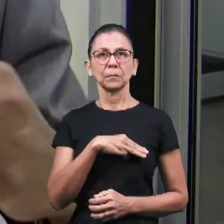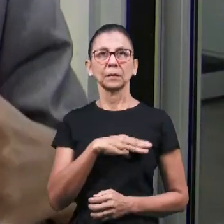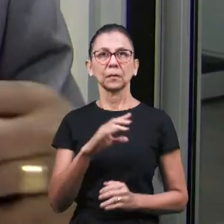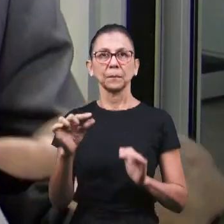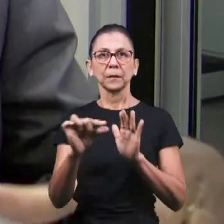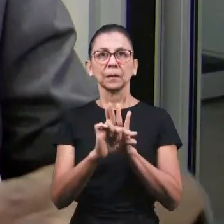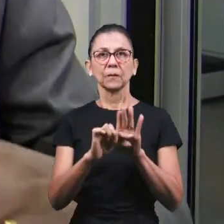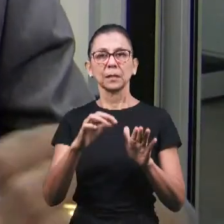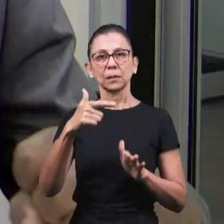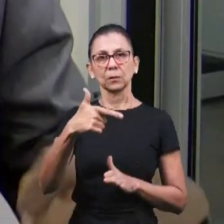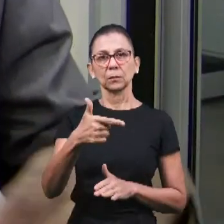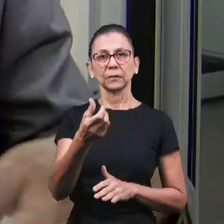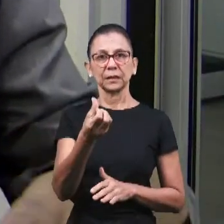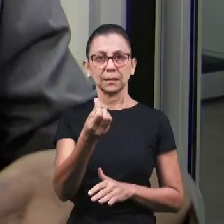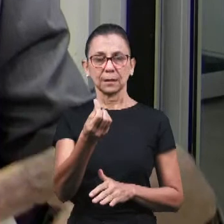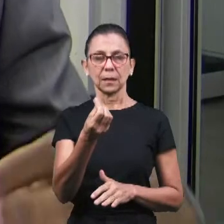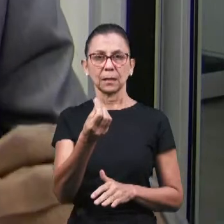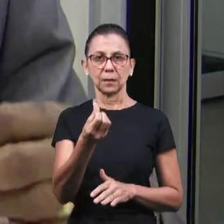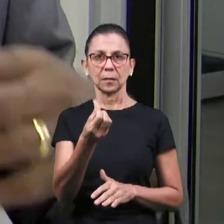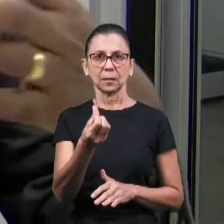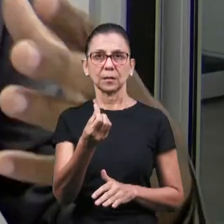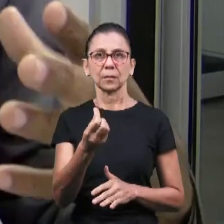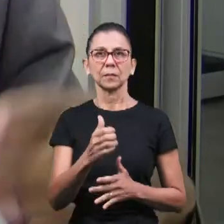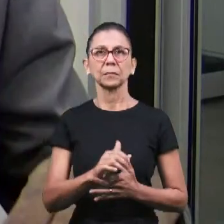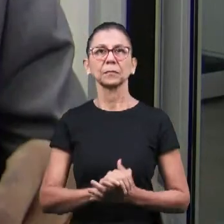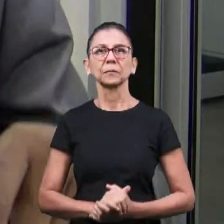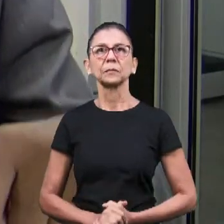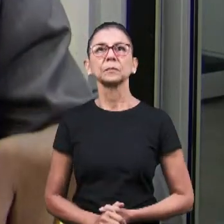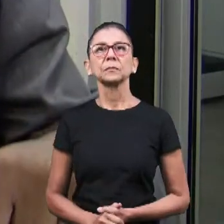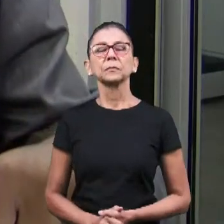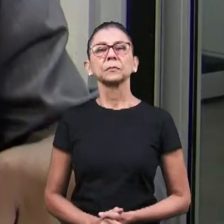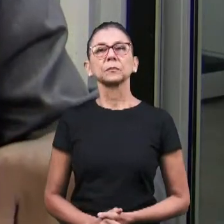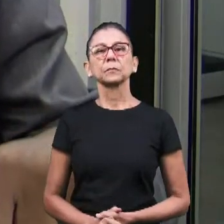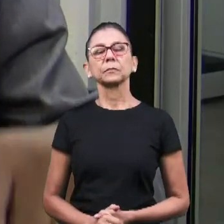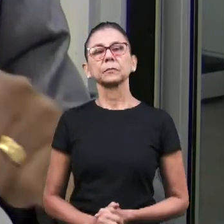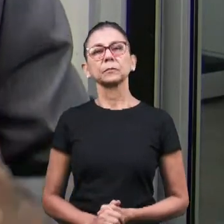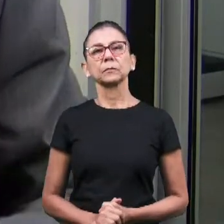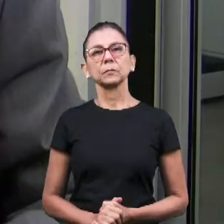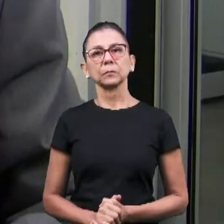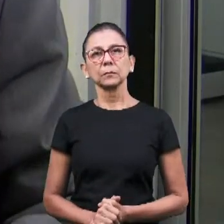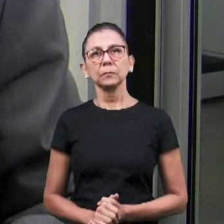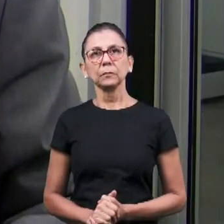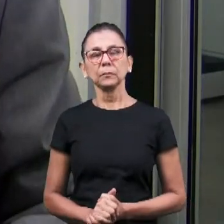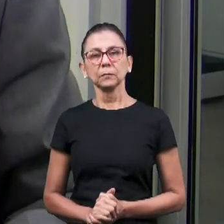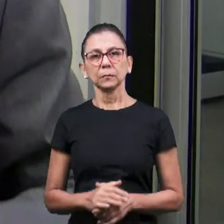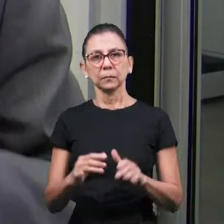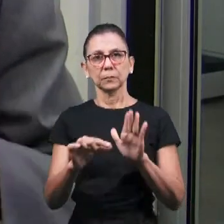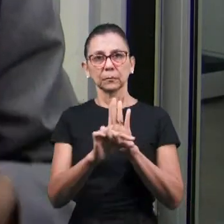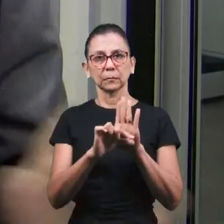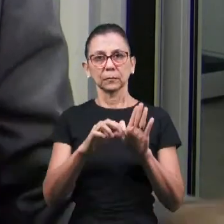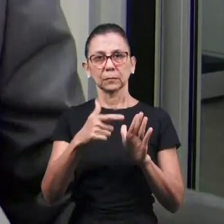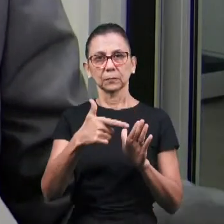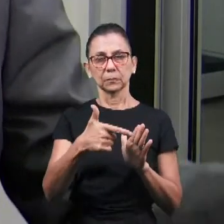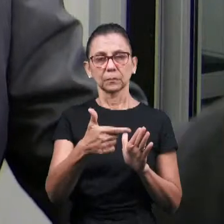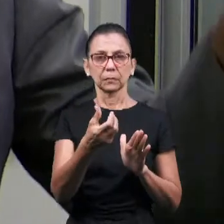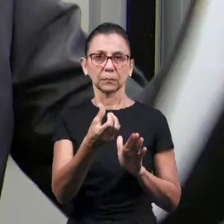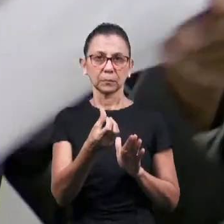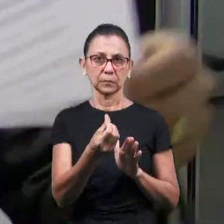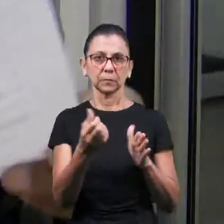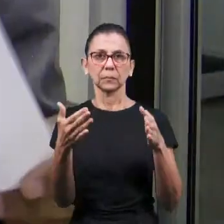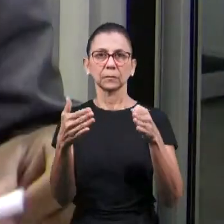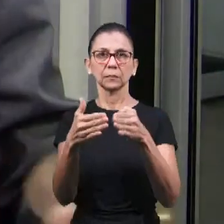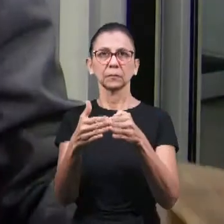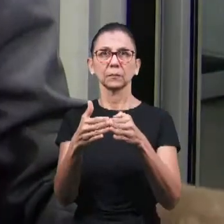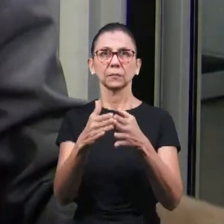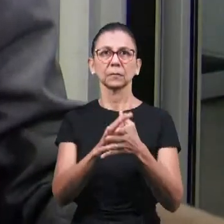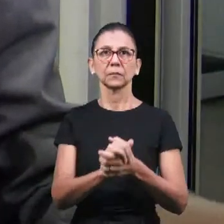girar a respeito de toda a situação, a tempestade. Mas nós vamos focar no verso 26. Amém. Verso 26, que